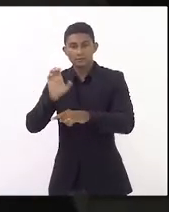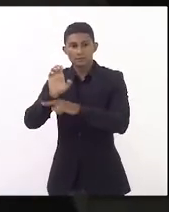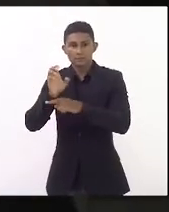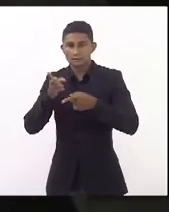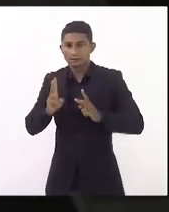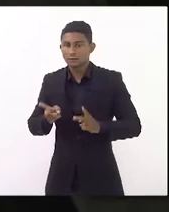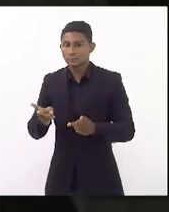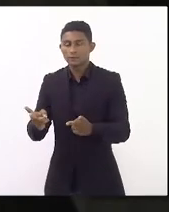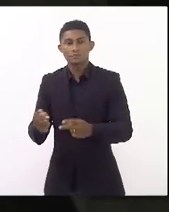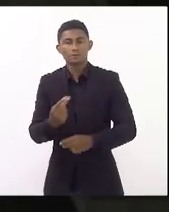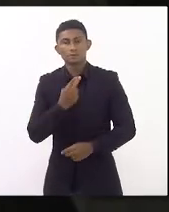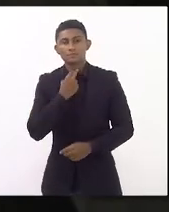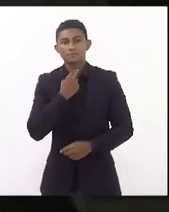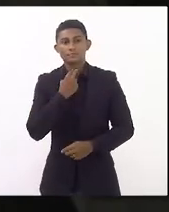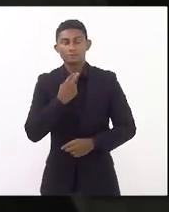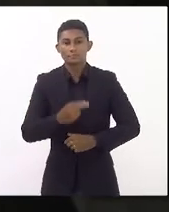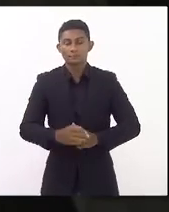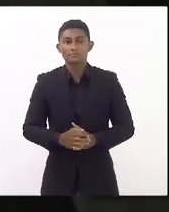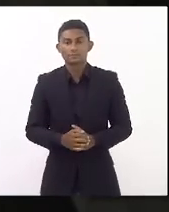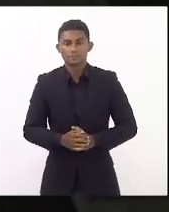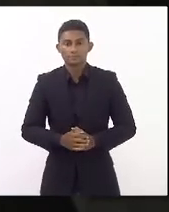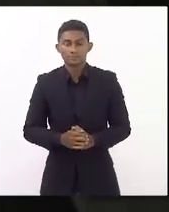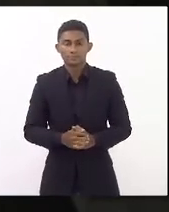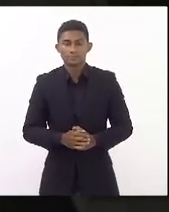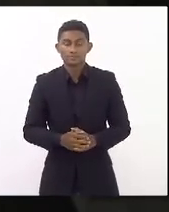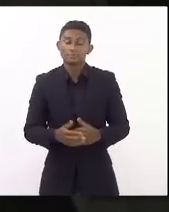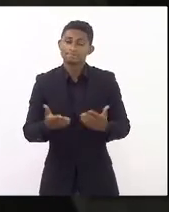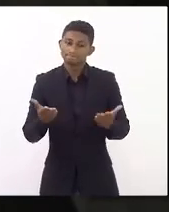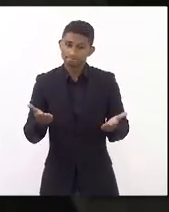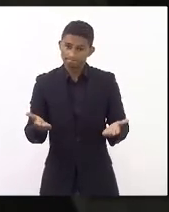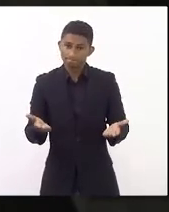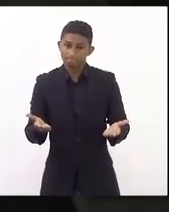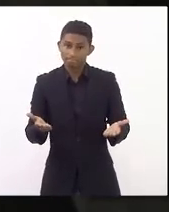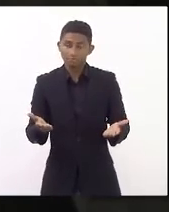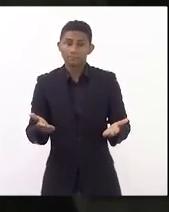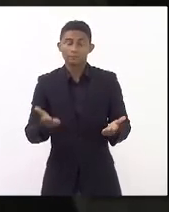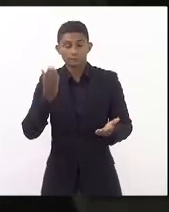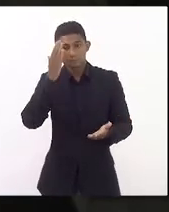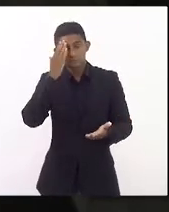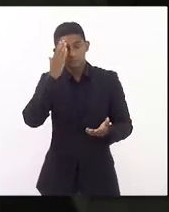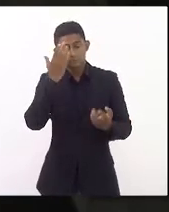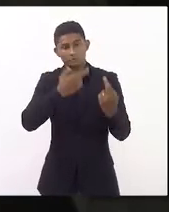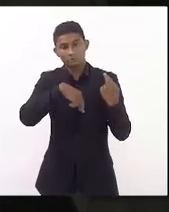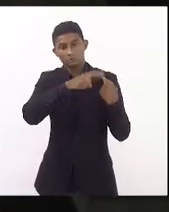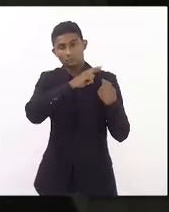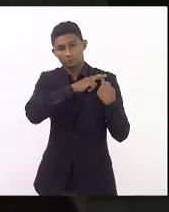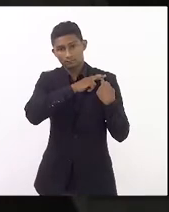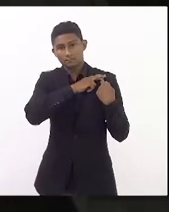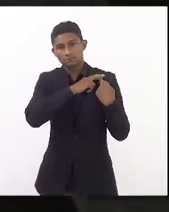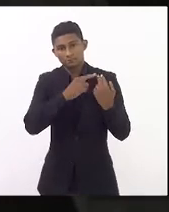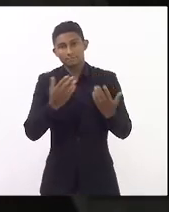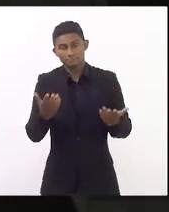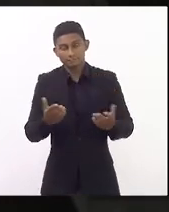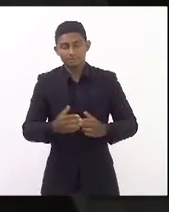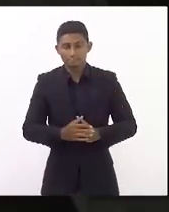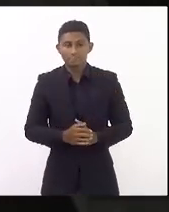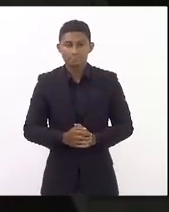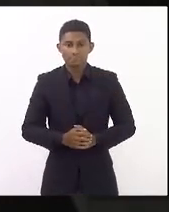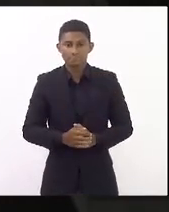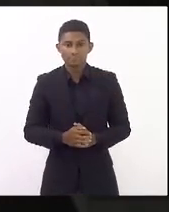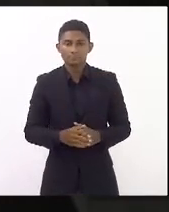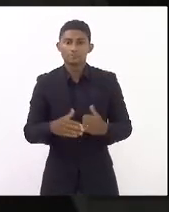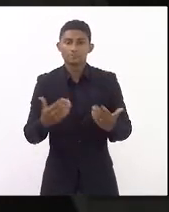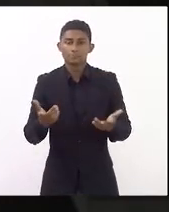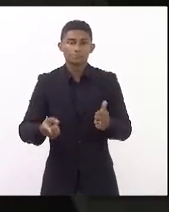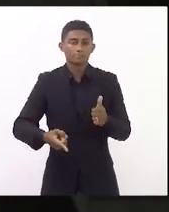de despesa e tudo mais de responsabilidades e de publicidade que o cargo dá. Então,